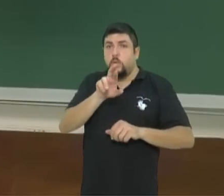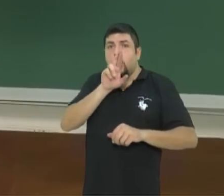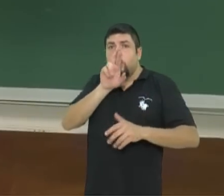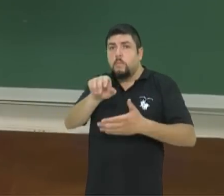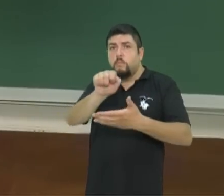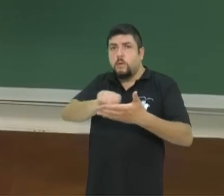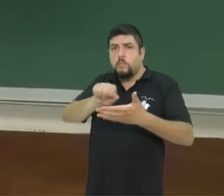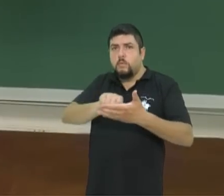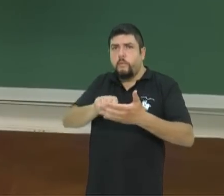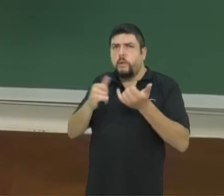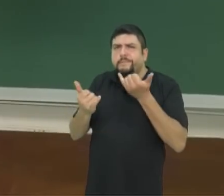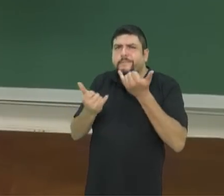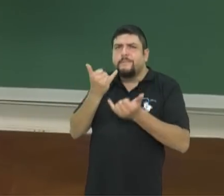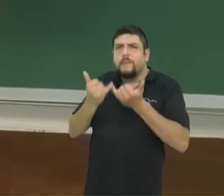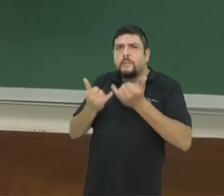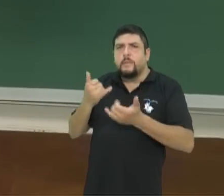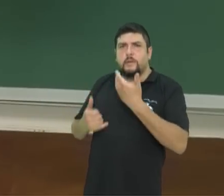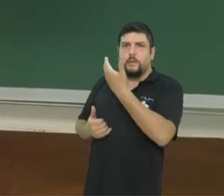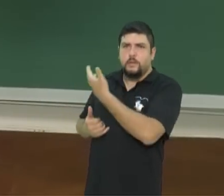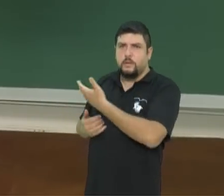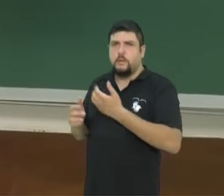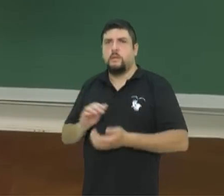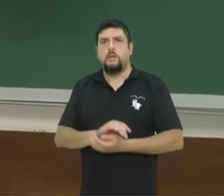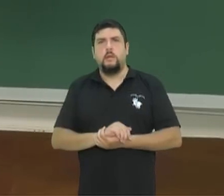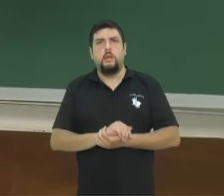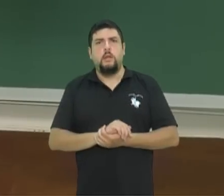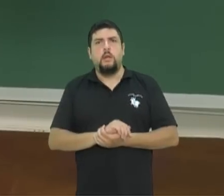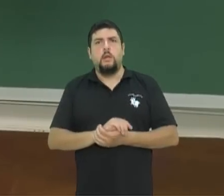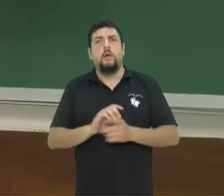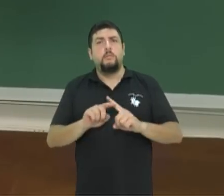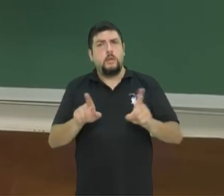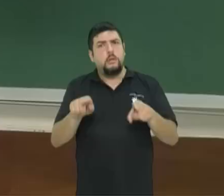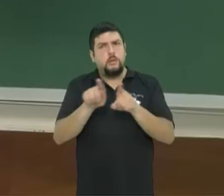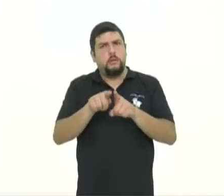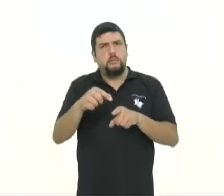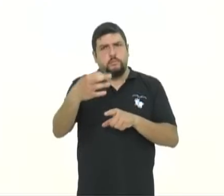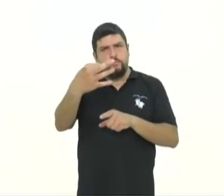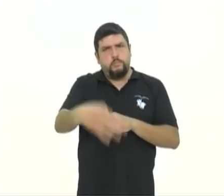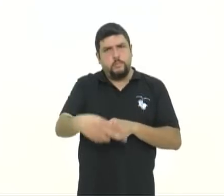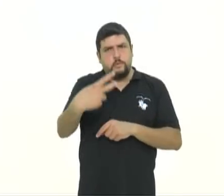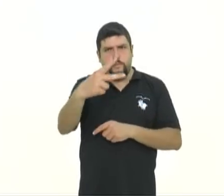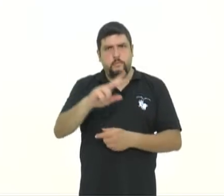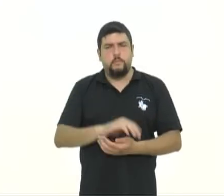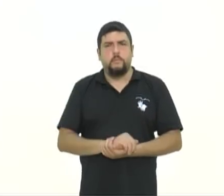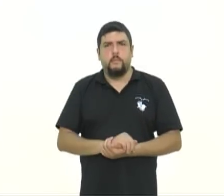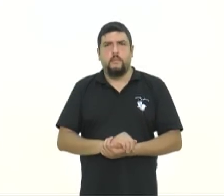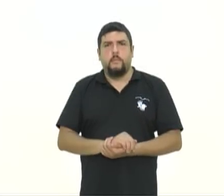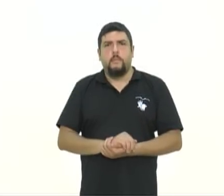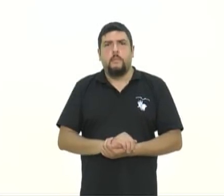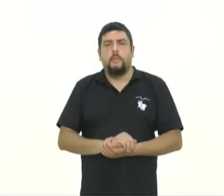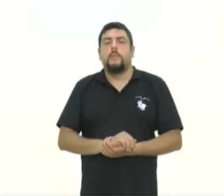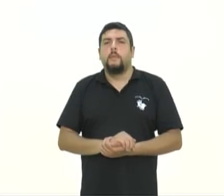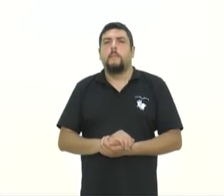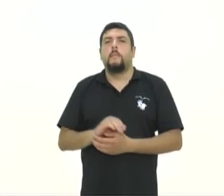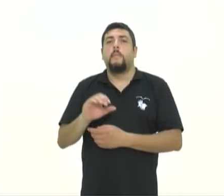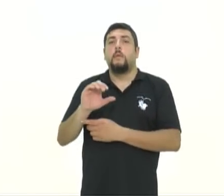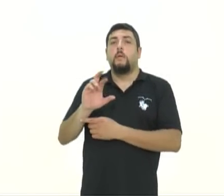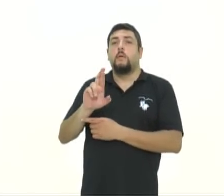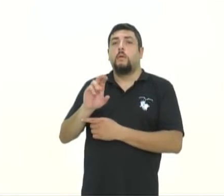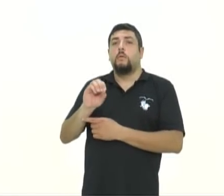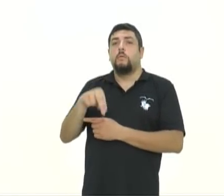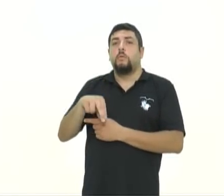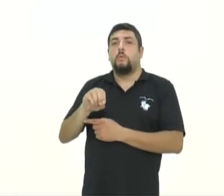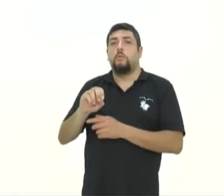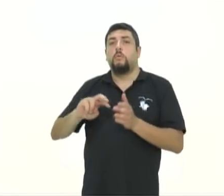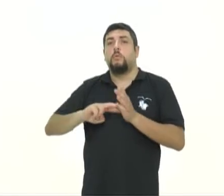ou menos algo parecido, né? Que vai estar certo também, provavelmente, tá? Então, crono, como a gente viu, é o deus do tempo, então é uma